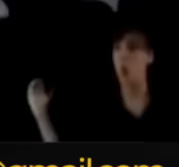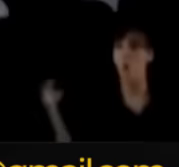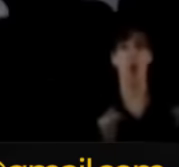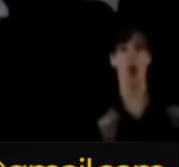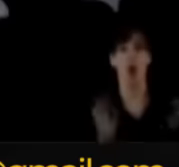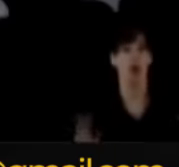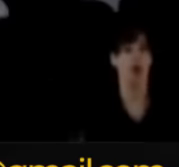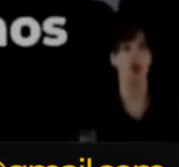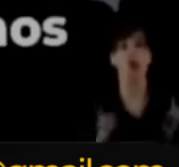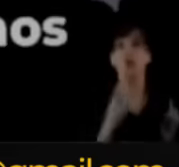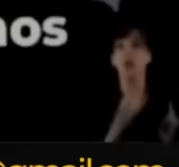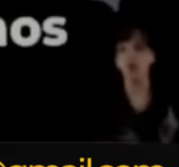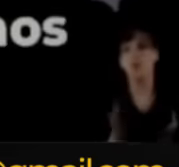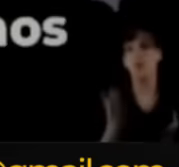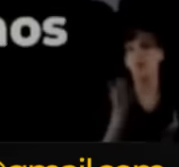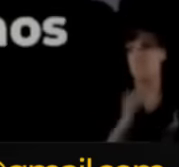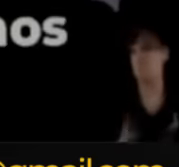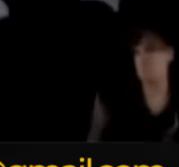Deus.